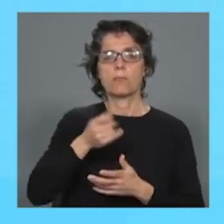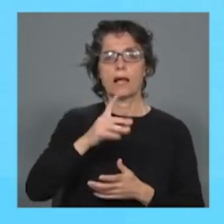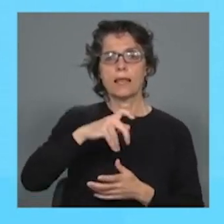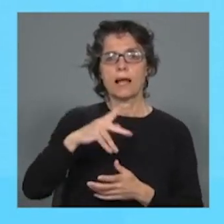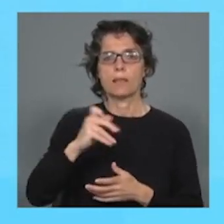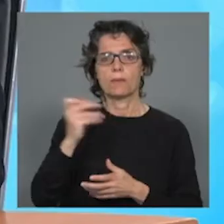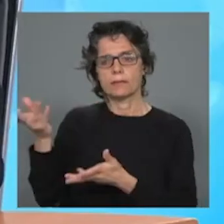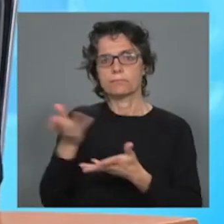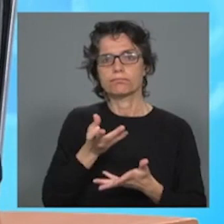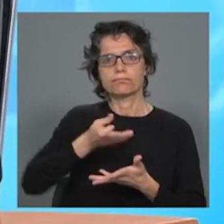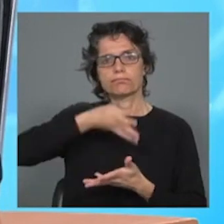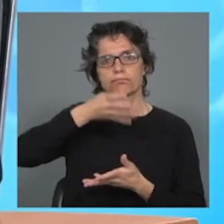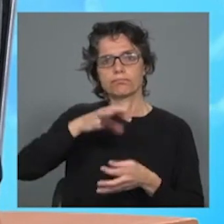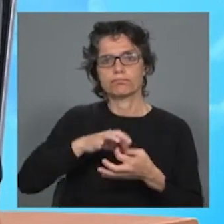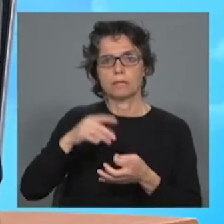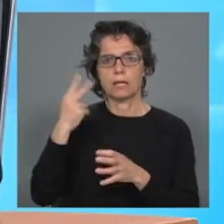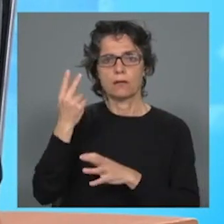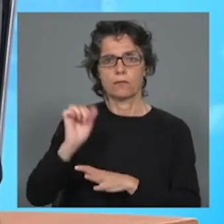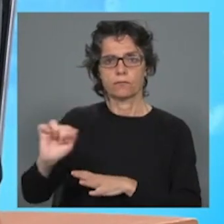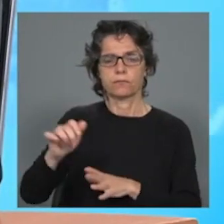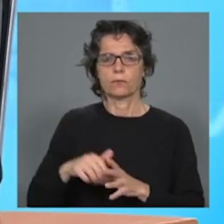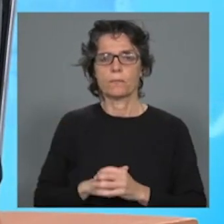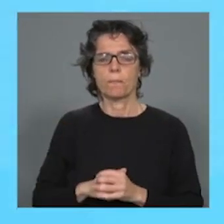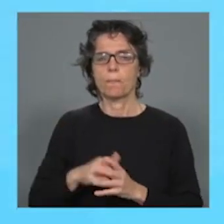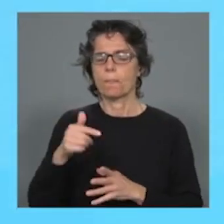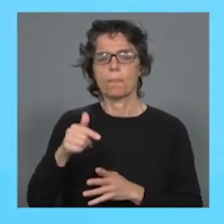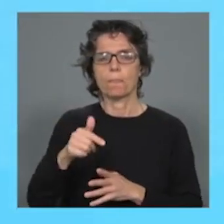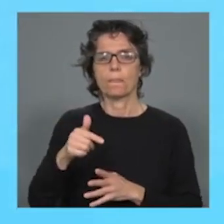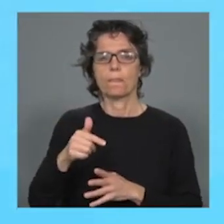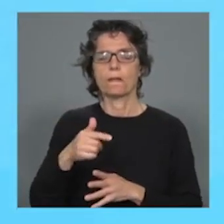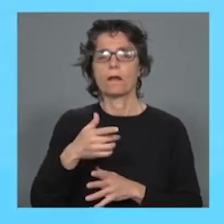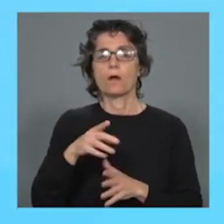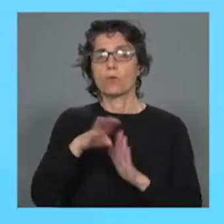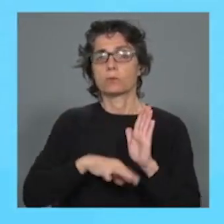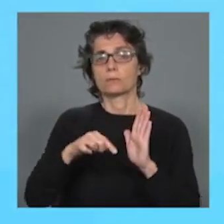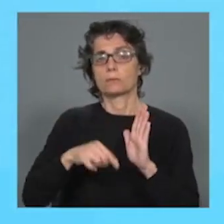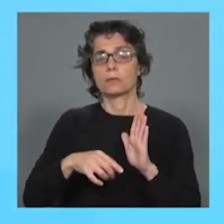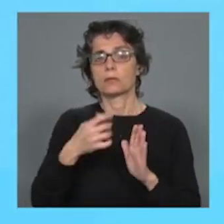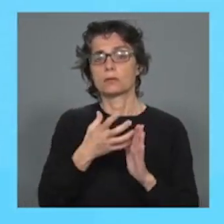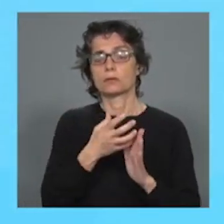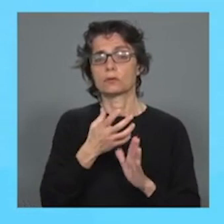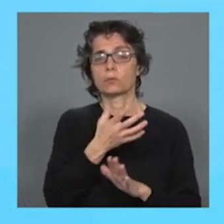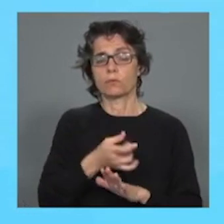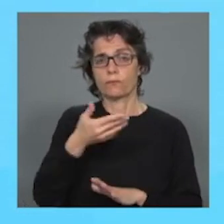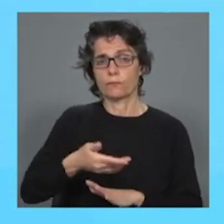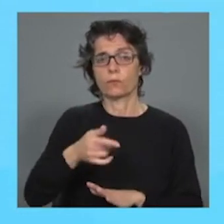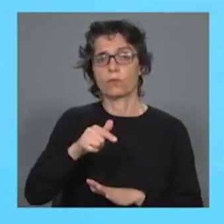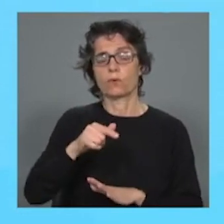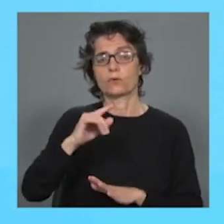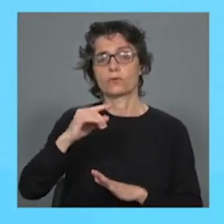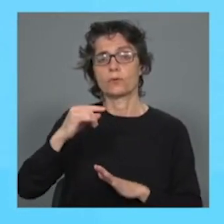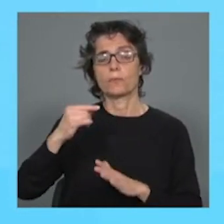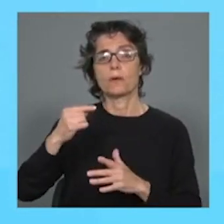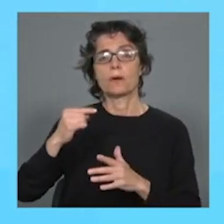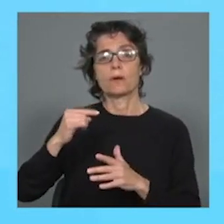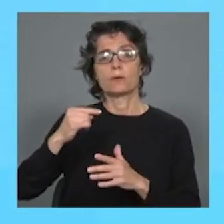tarde. Obrigado, padre José Manuel. Está a gravar connosco este programa, estará em Roma nos próximos dias também na canonização